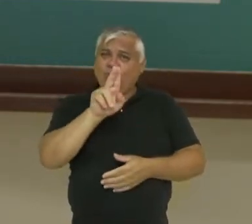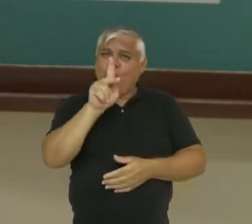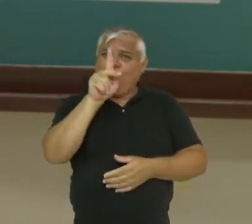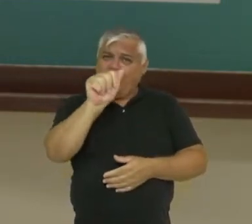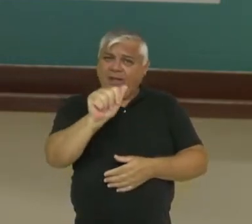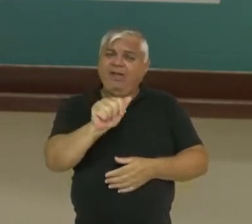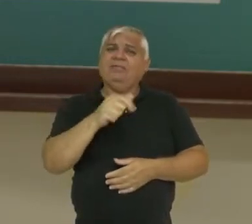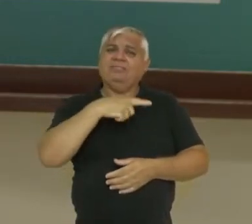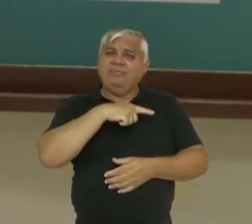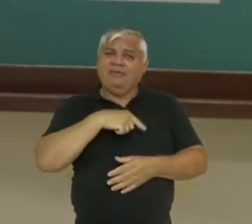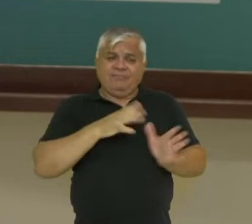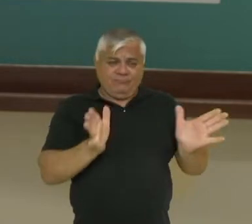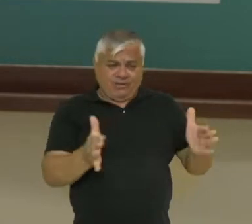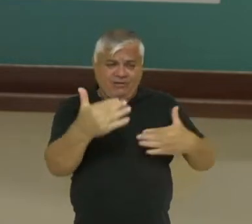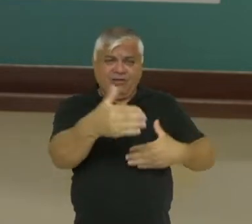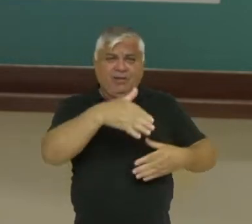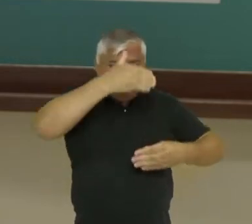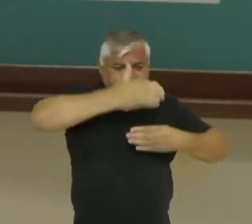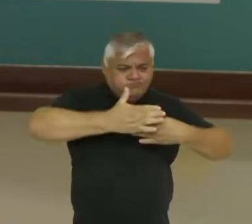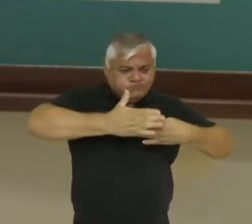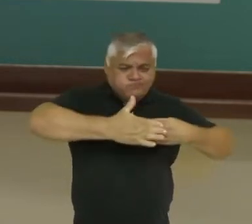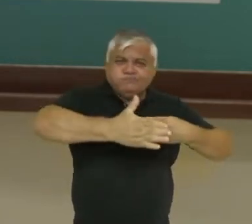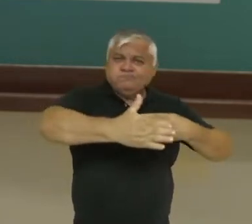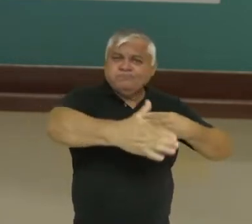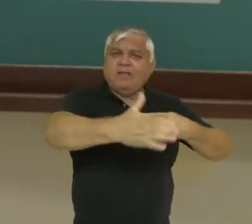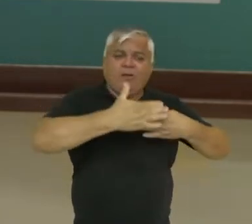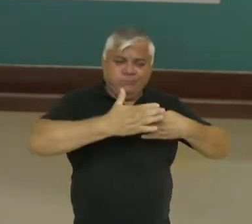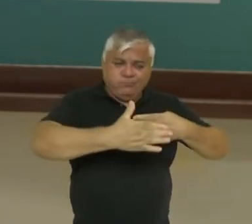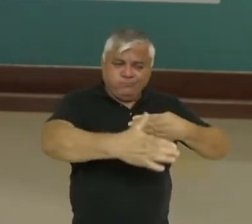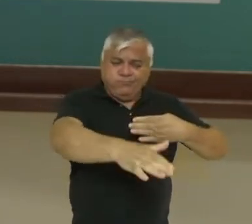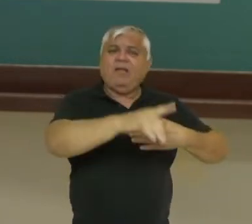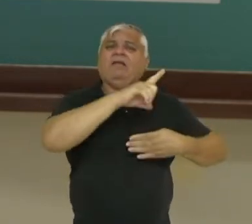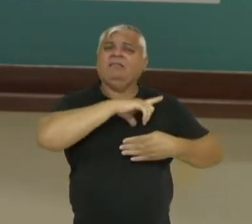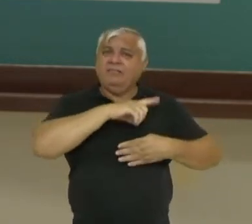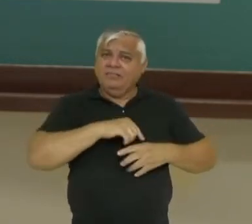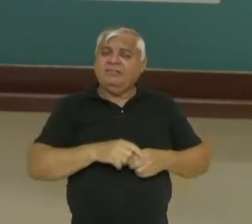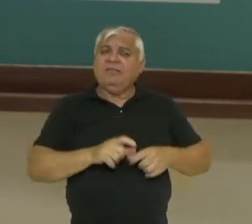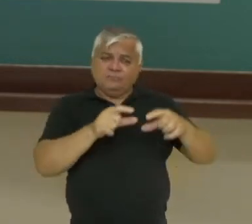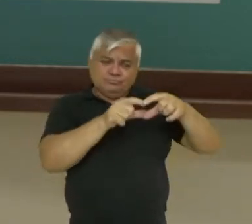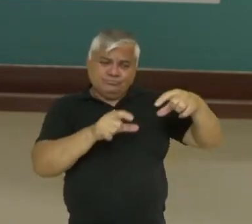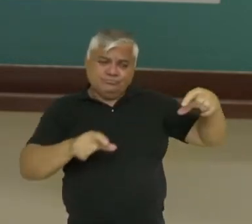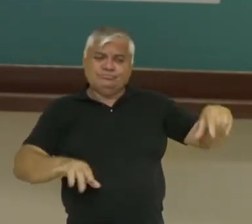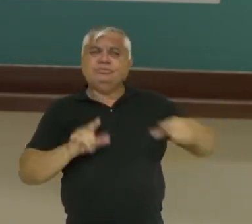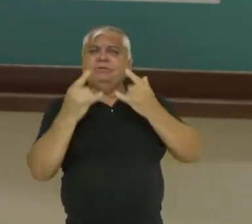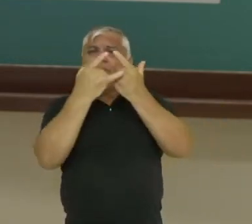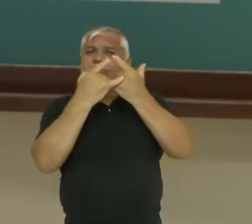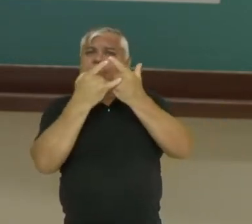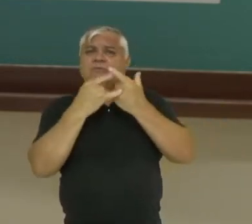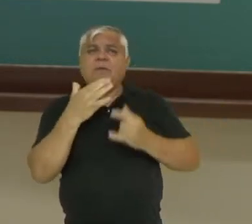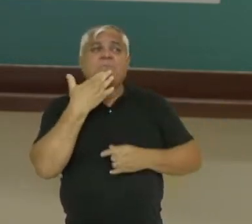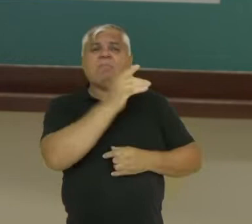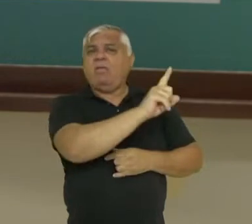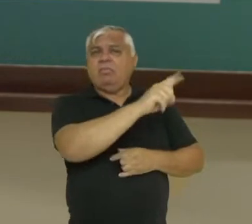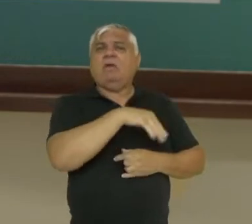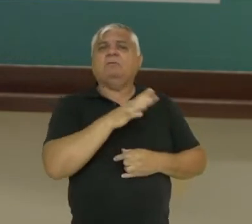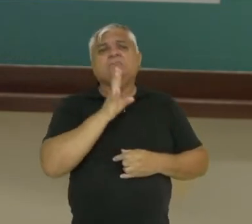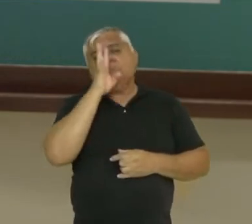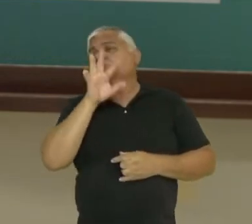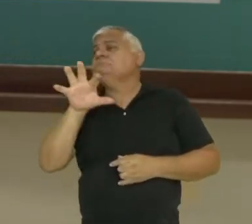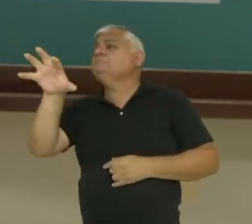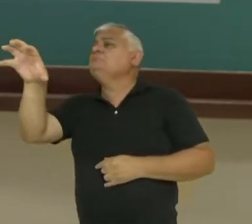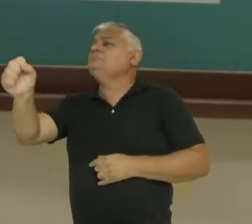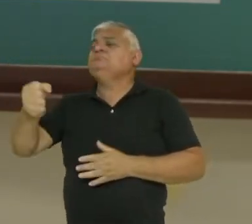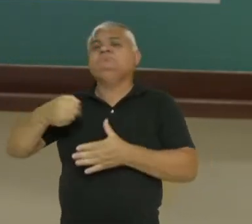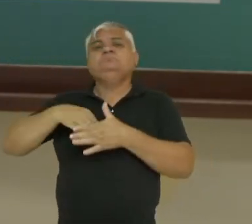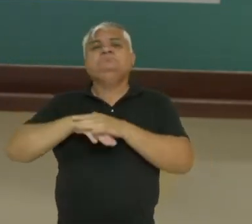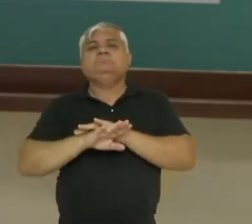para fora das farmácias, que você nem precisa pedir nada, é só chegar lá e pegar. Então, é